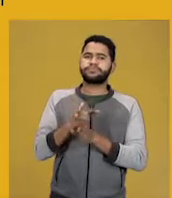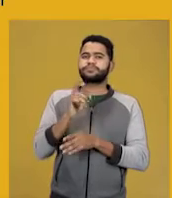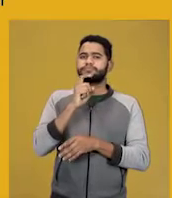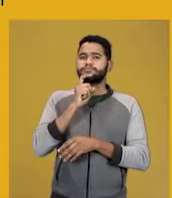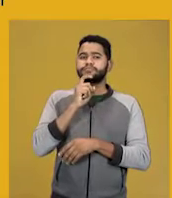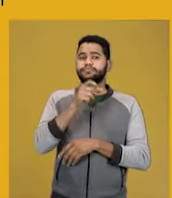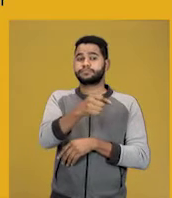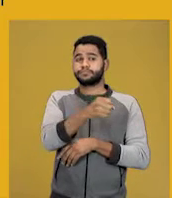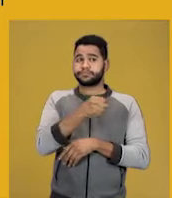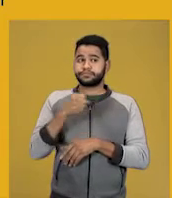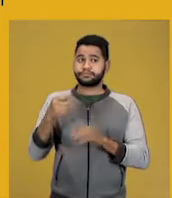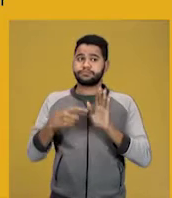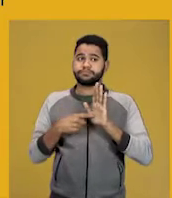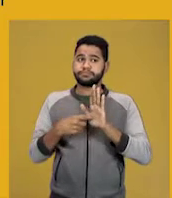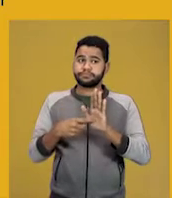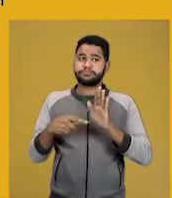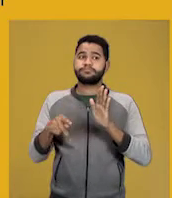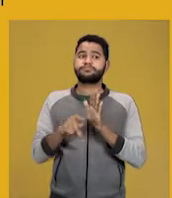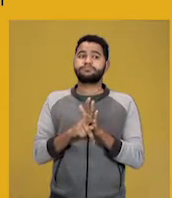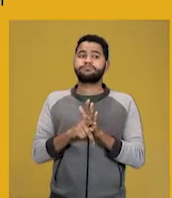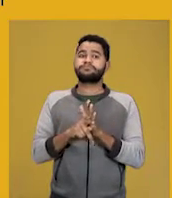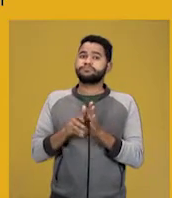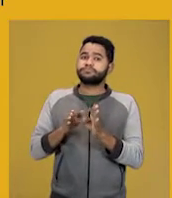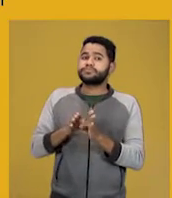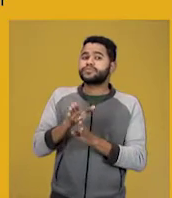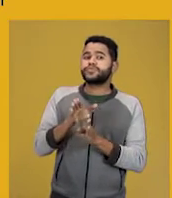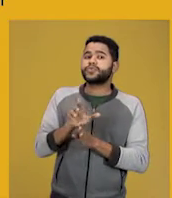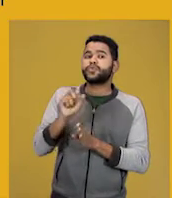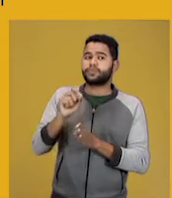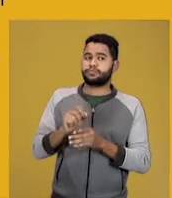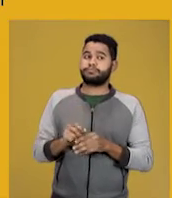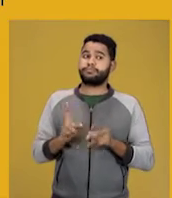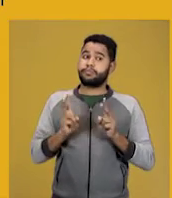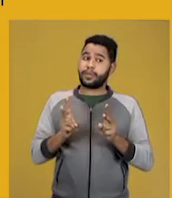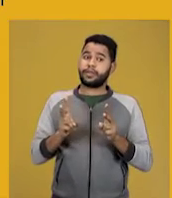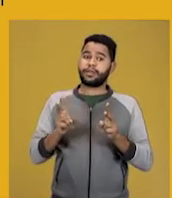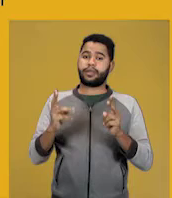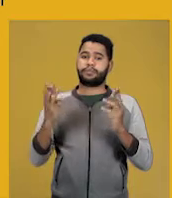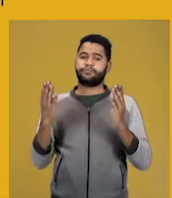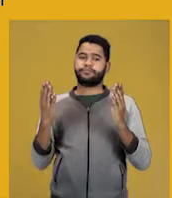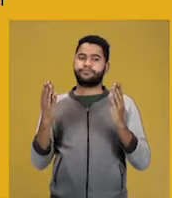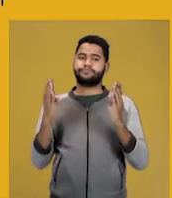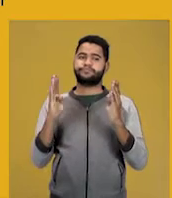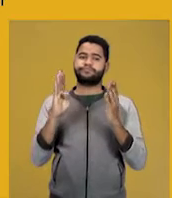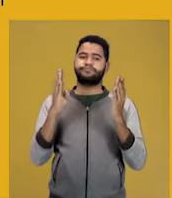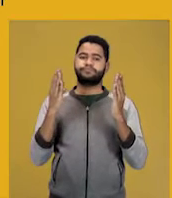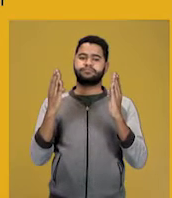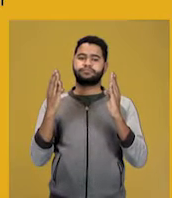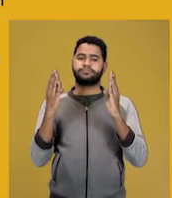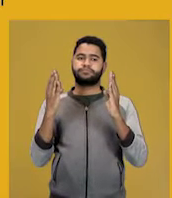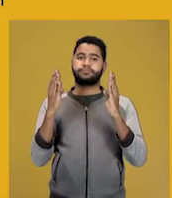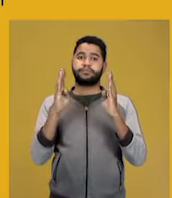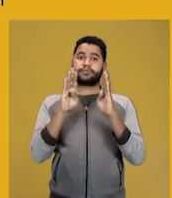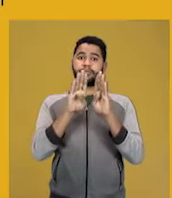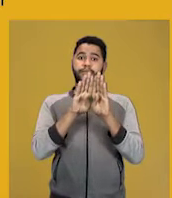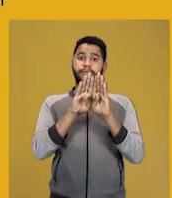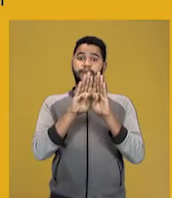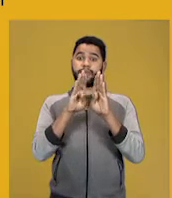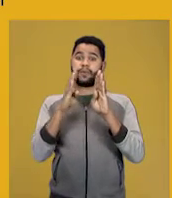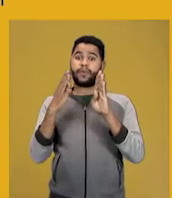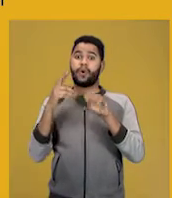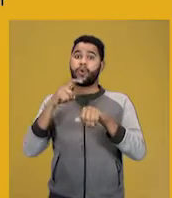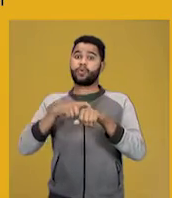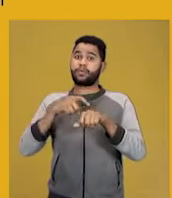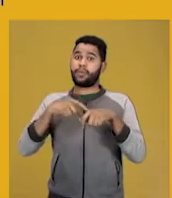constam as seguintes recomendações. Mantenha a porta de seu refrigerador aberta apenas o